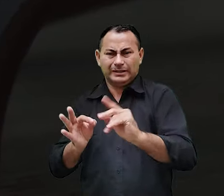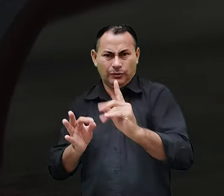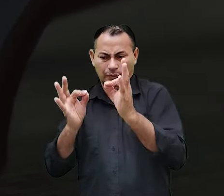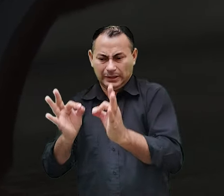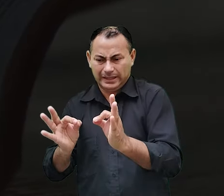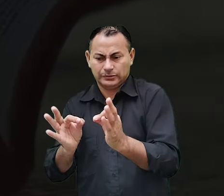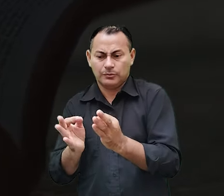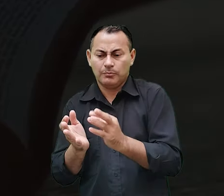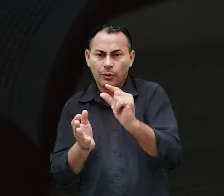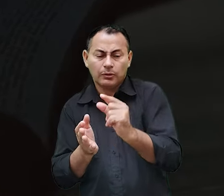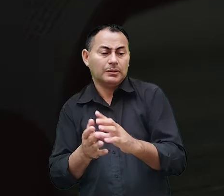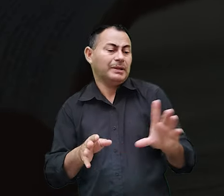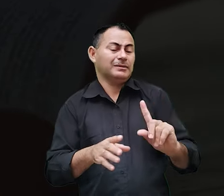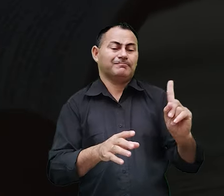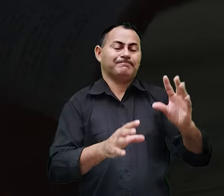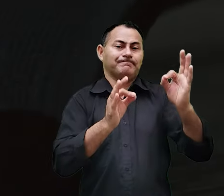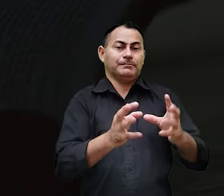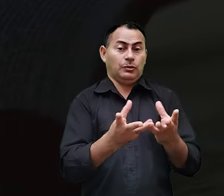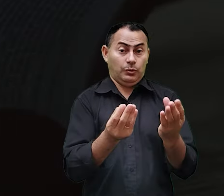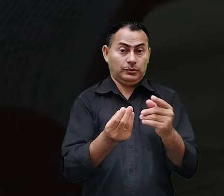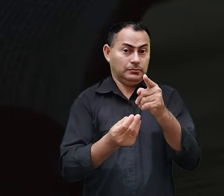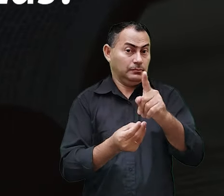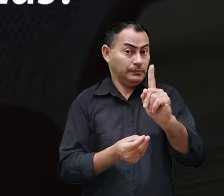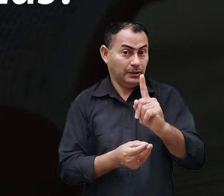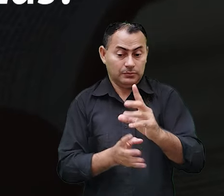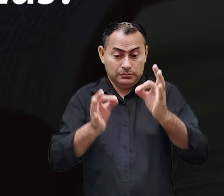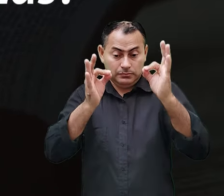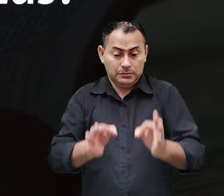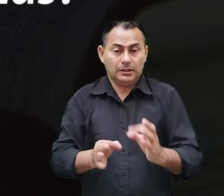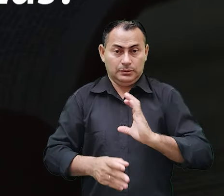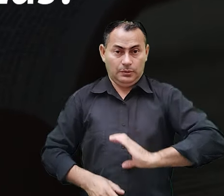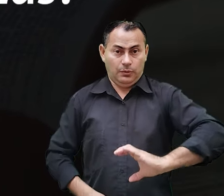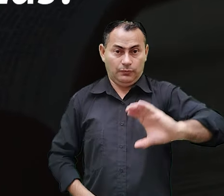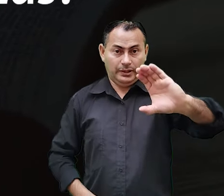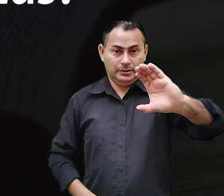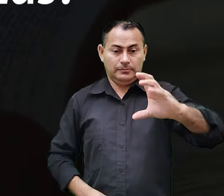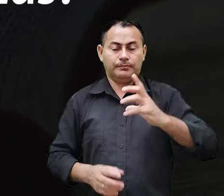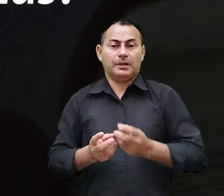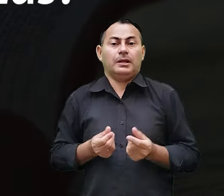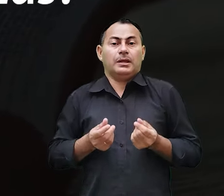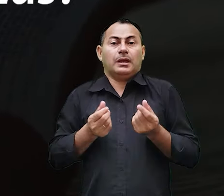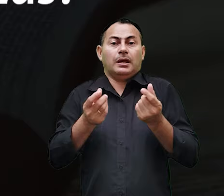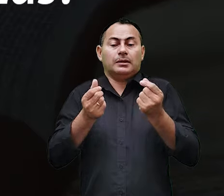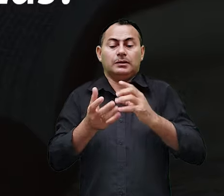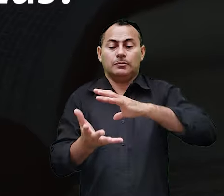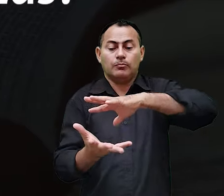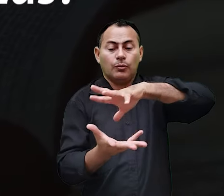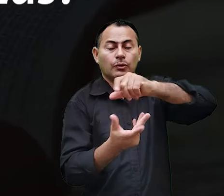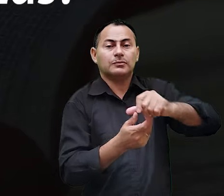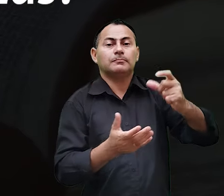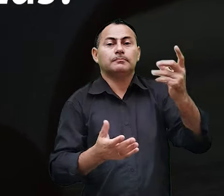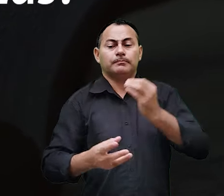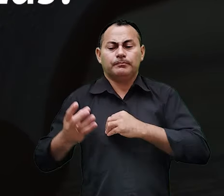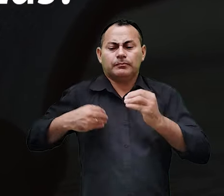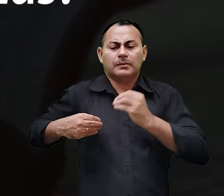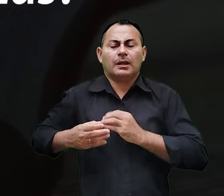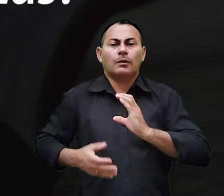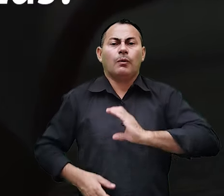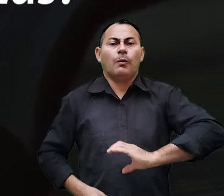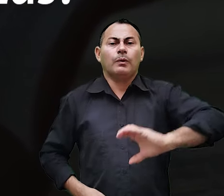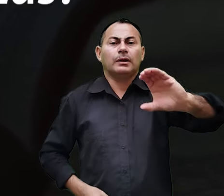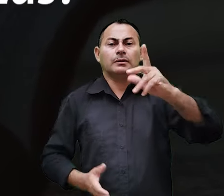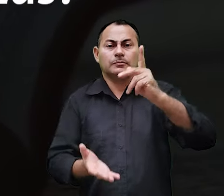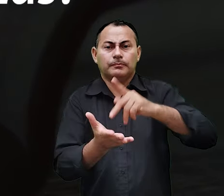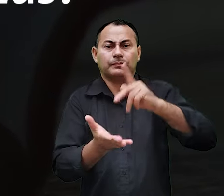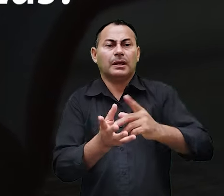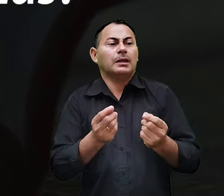quem é desonesto no pouco também é desonesto no muito. Assim, se vocês não forem dignos de confiança em lidar com as riquezas deste mundo ímpio,